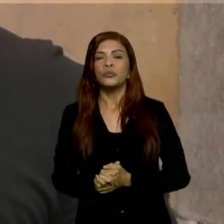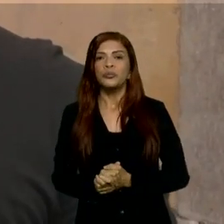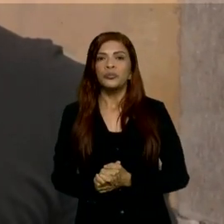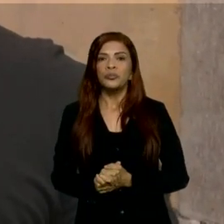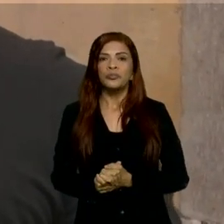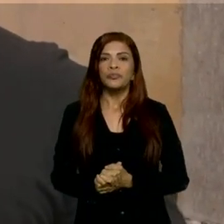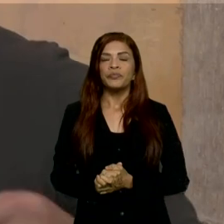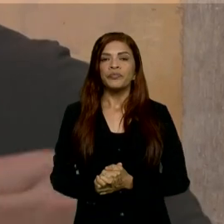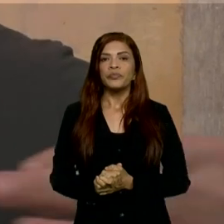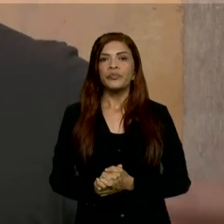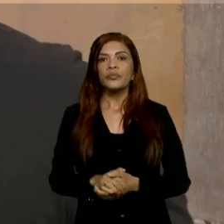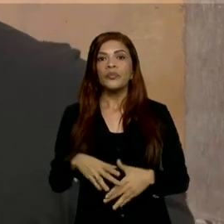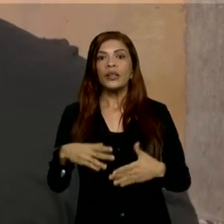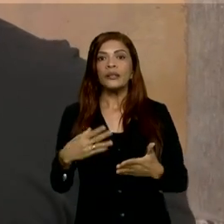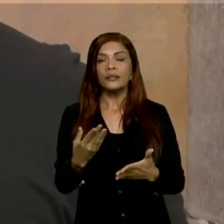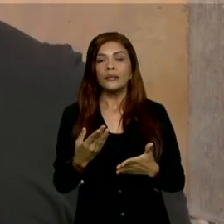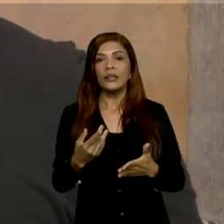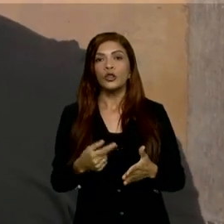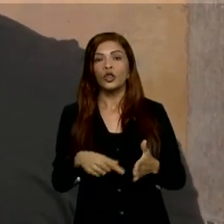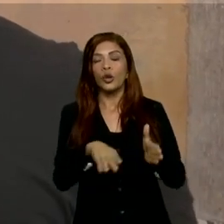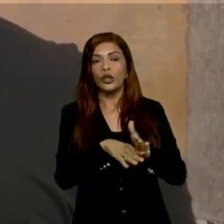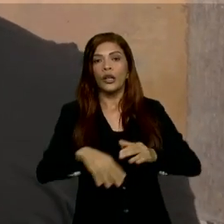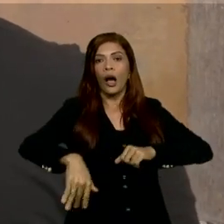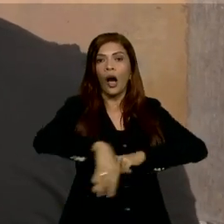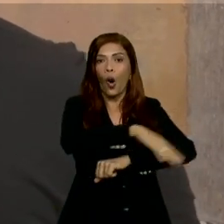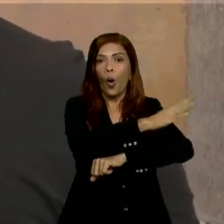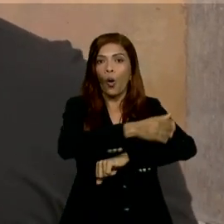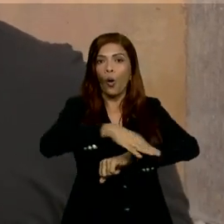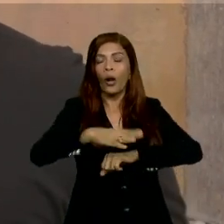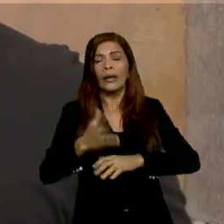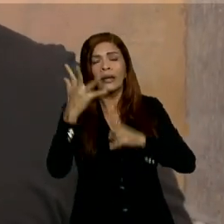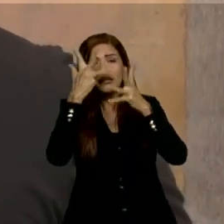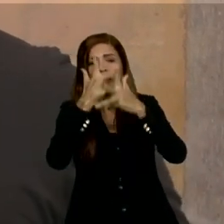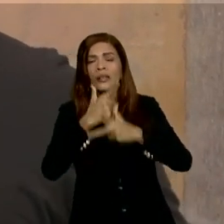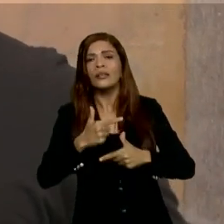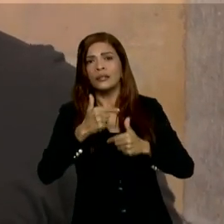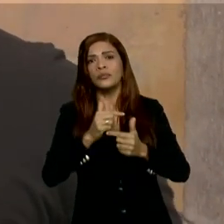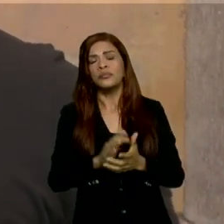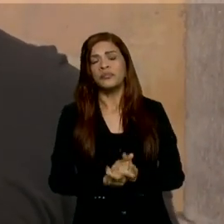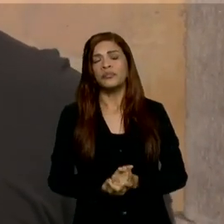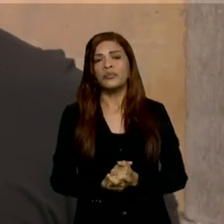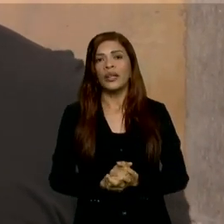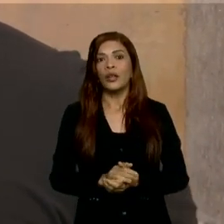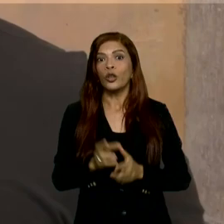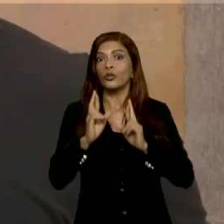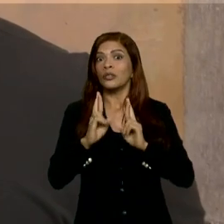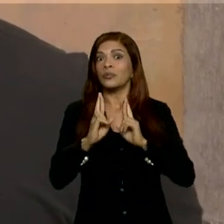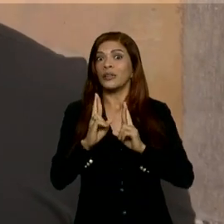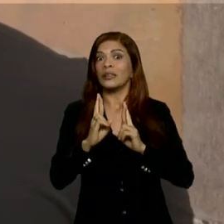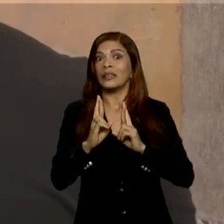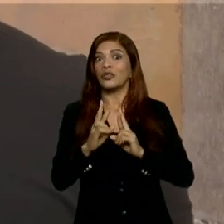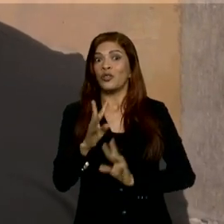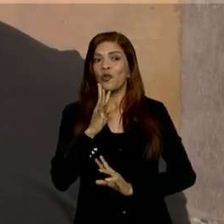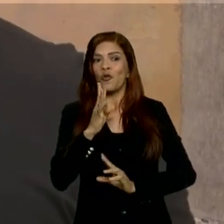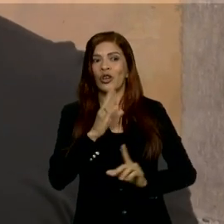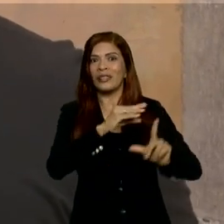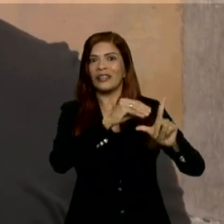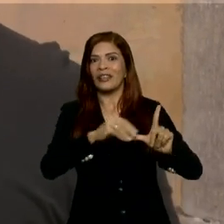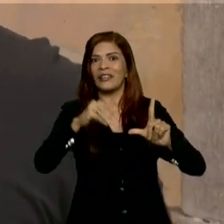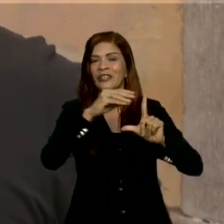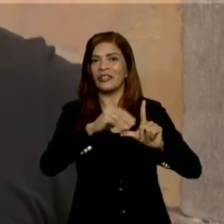e enxergou a orla que é linda demais né Mas a nossa grande expectativa é conhecer lenis marienses que vai ser